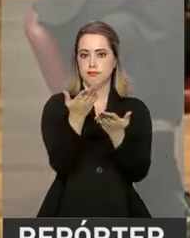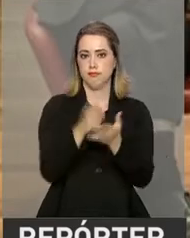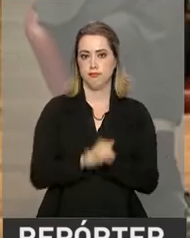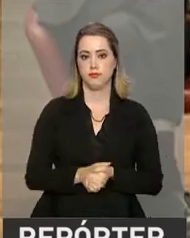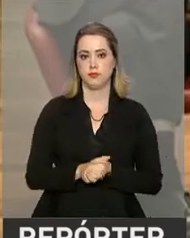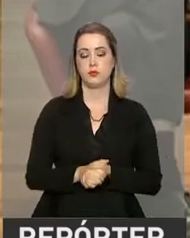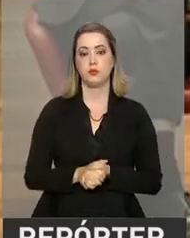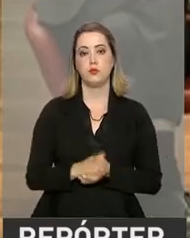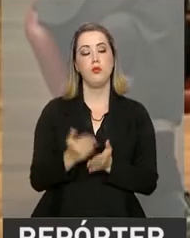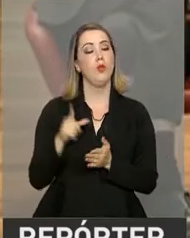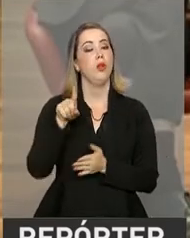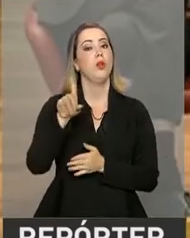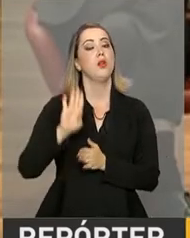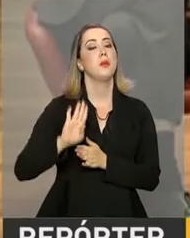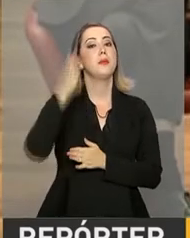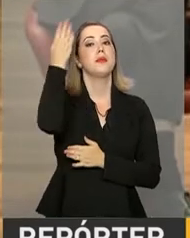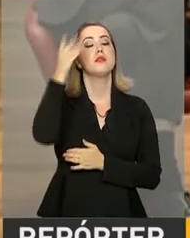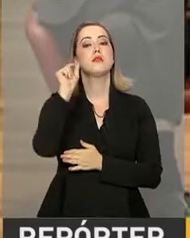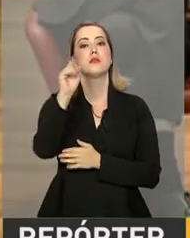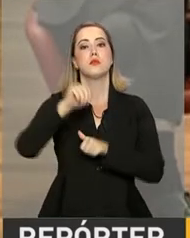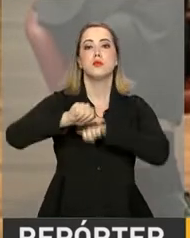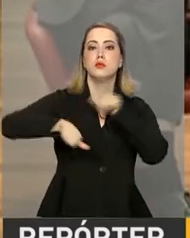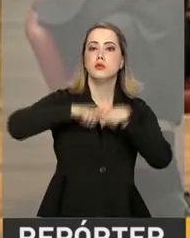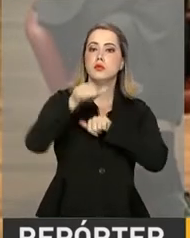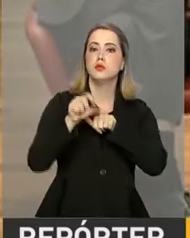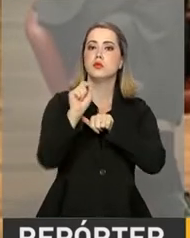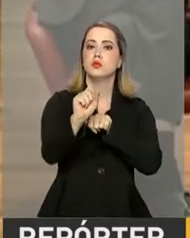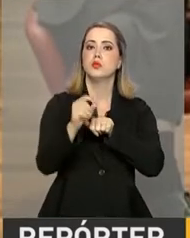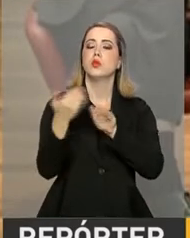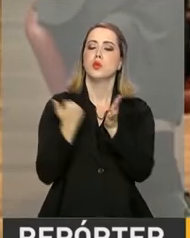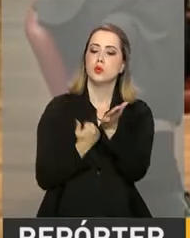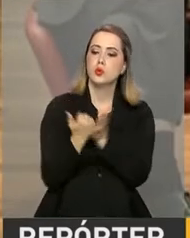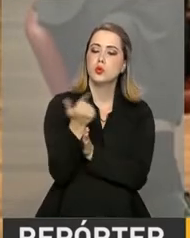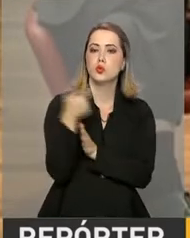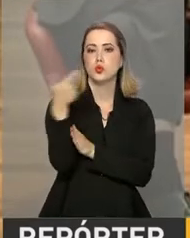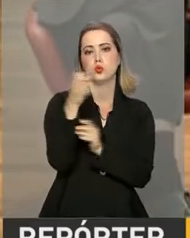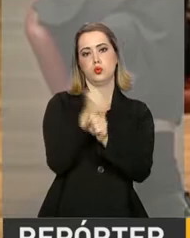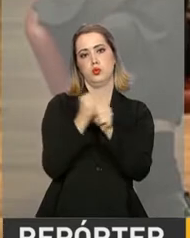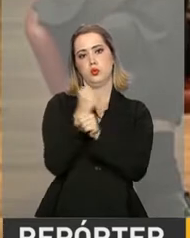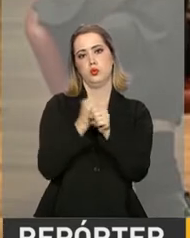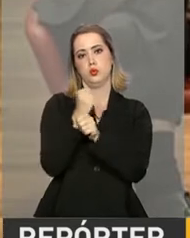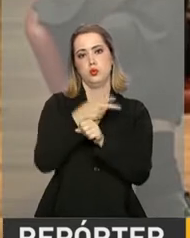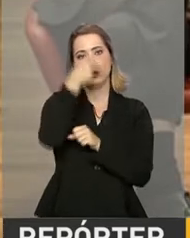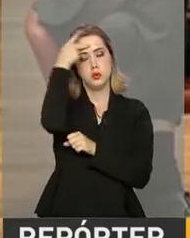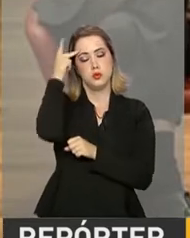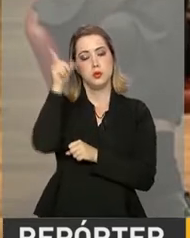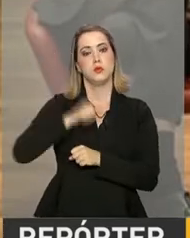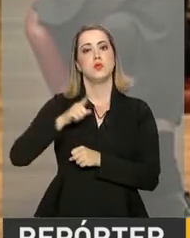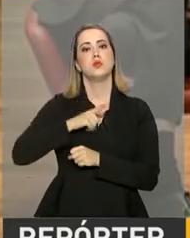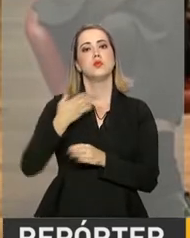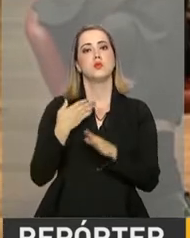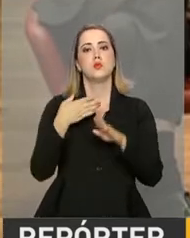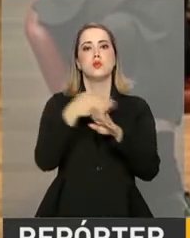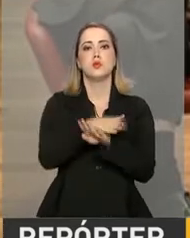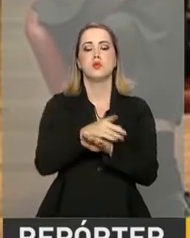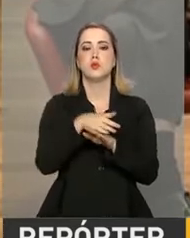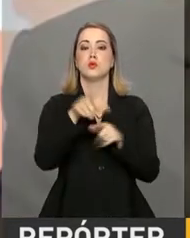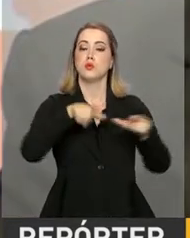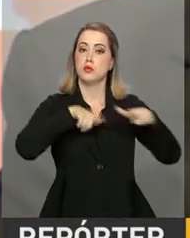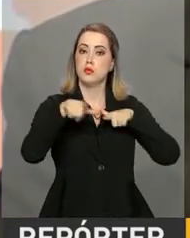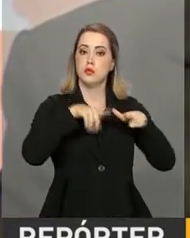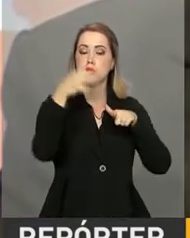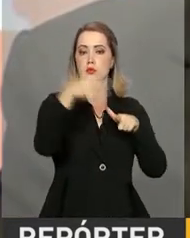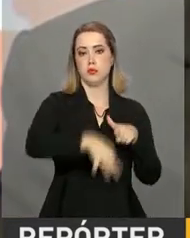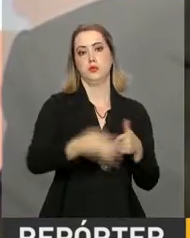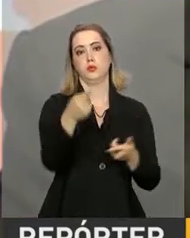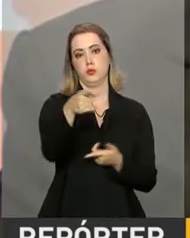a principal mudança deverá ser a manutenção do benefício por dois anos para as pessoas que conseguirem emprego formal